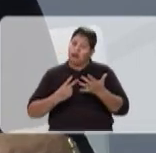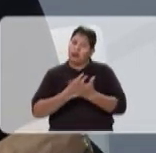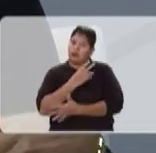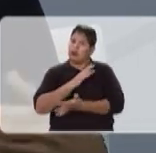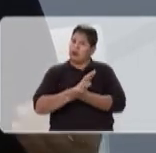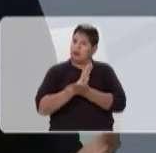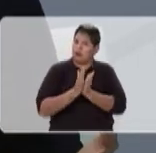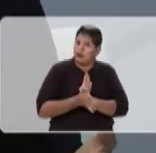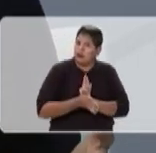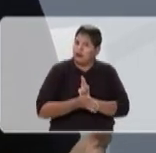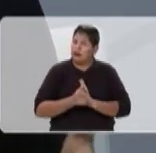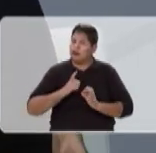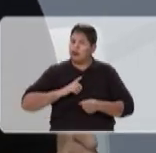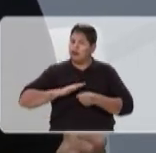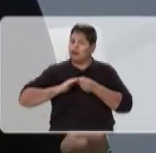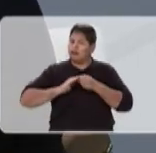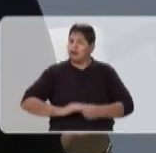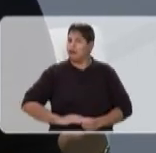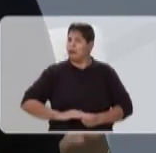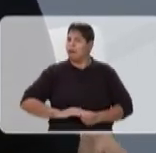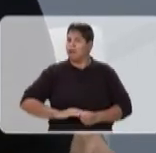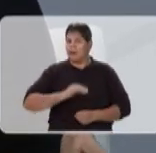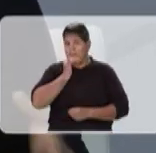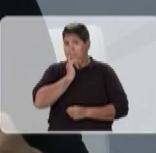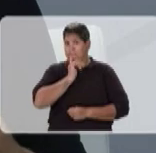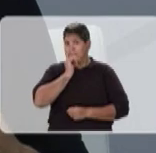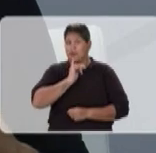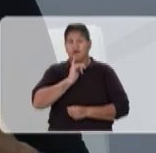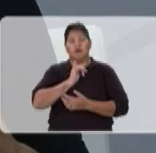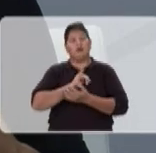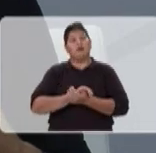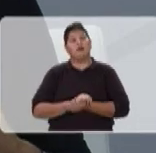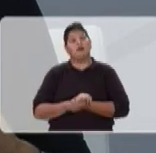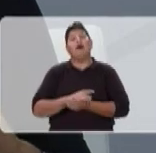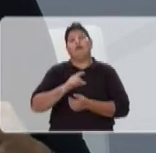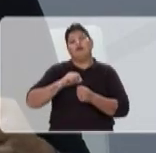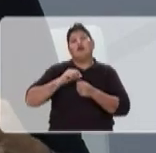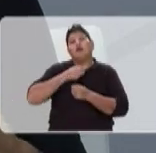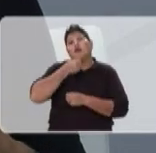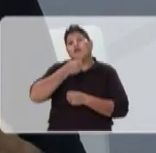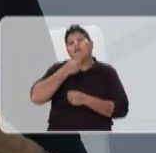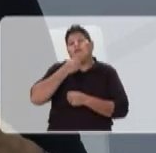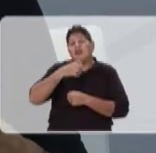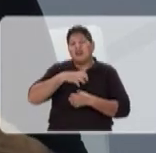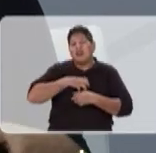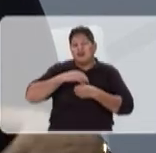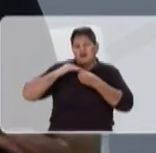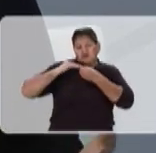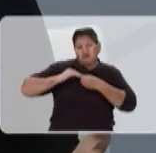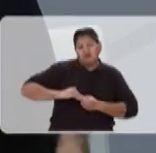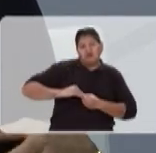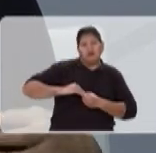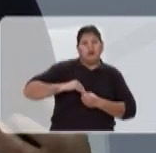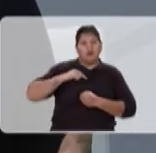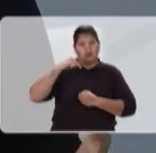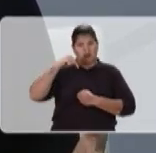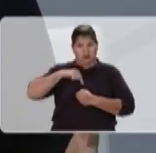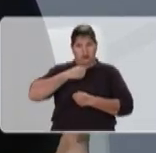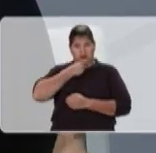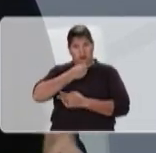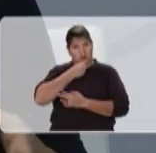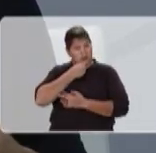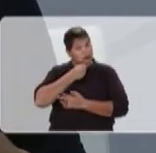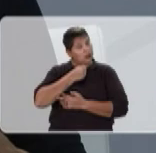Trabalho, ela pode procurar o Ministério do Trabalho e Emprego, né? E dizer da